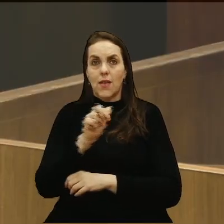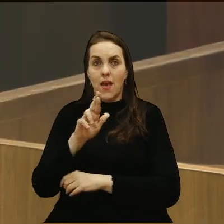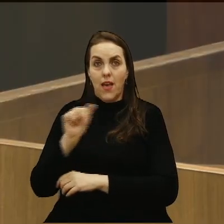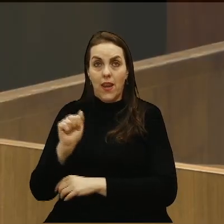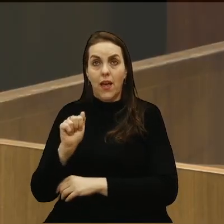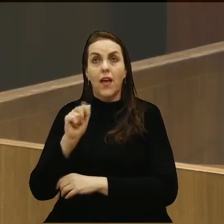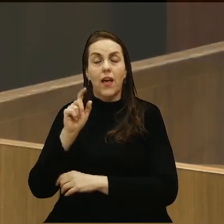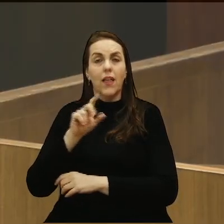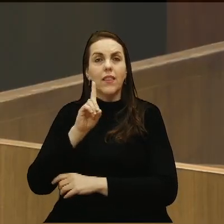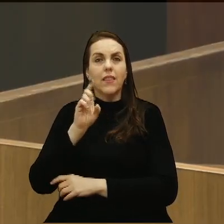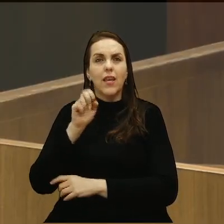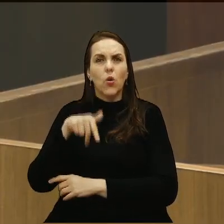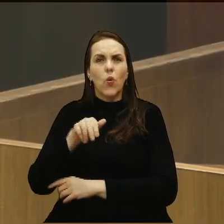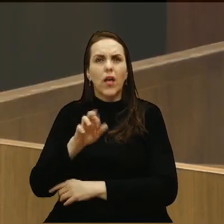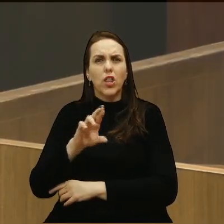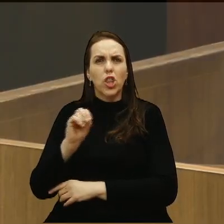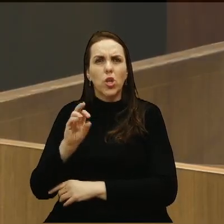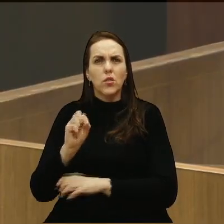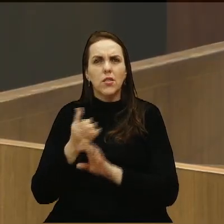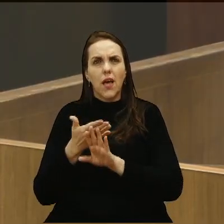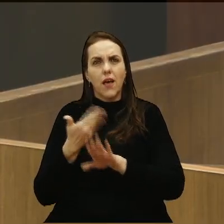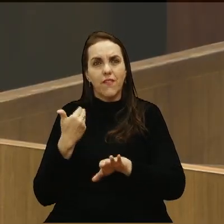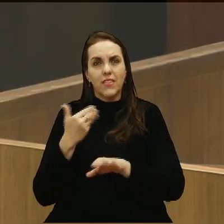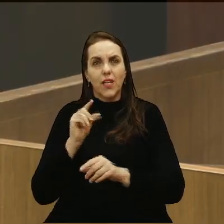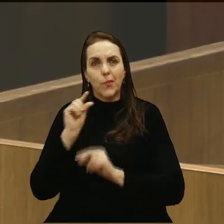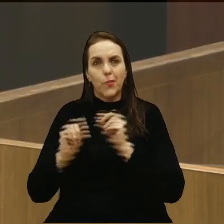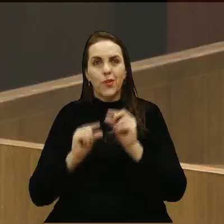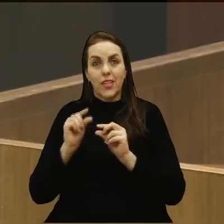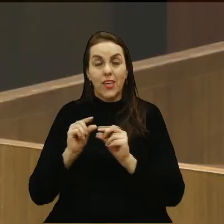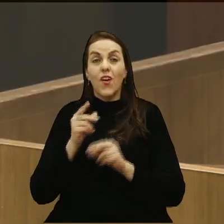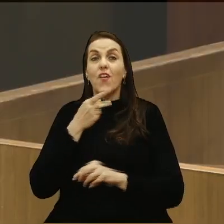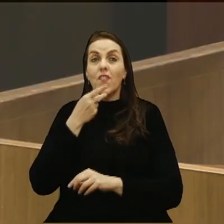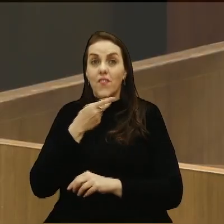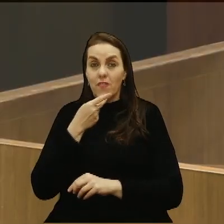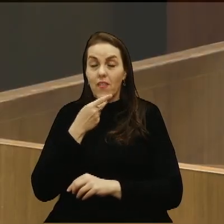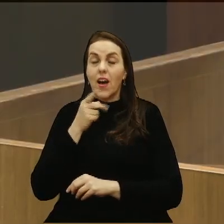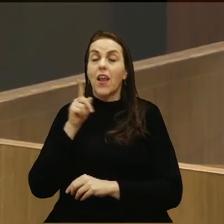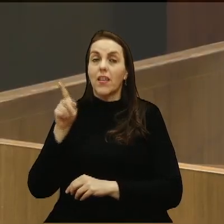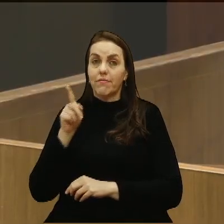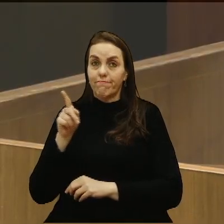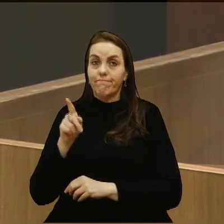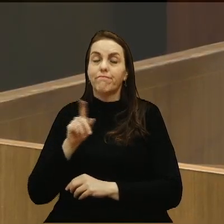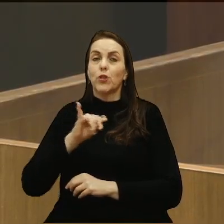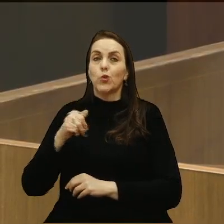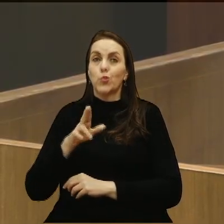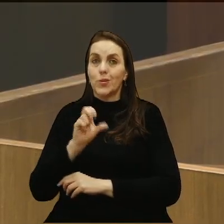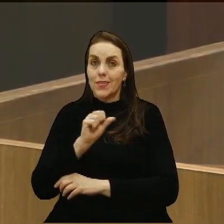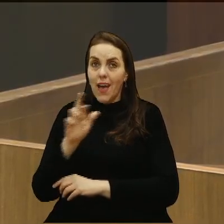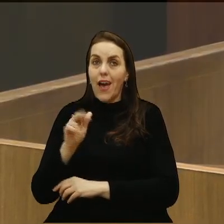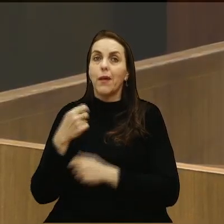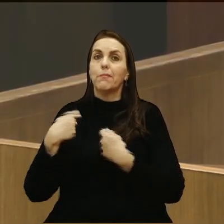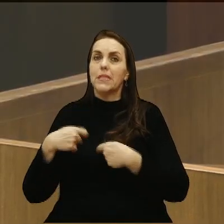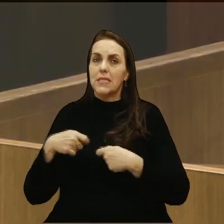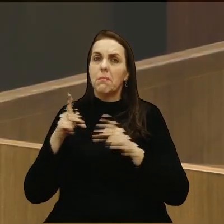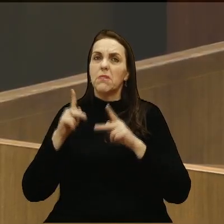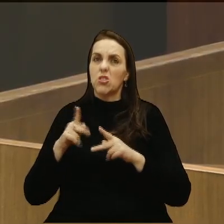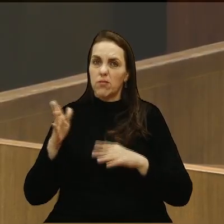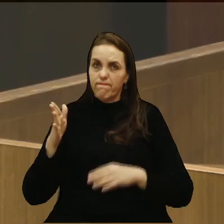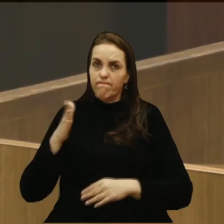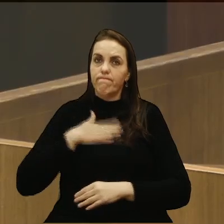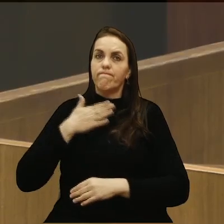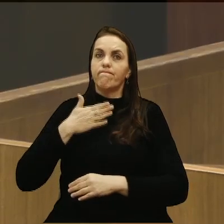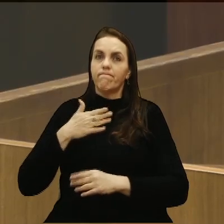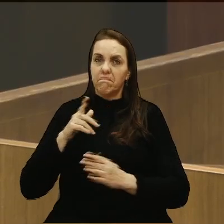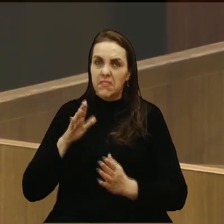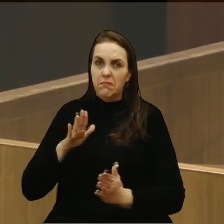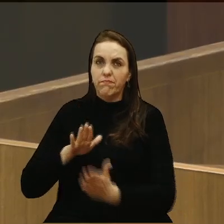Quadros ela está um pouquinho afastada. E eu disse para ela, Jussara, às vezes tem que ter o pessoal que vai no peito. Eu já penso que